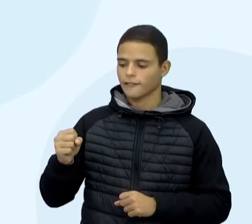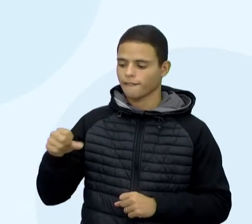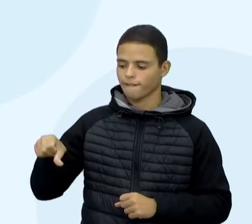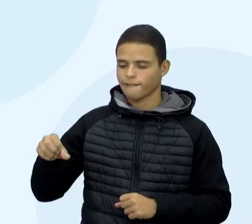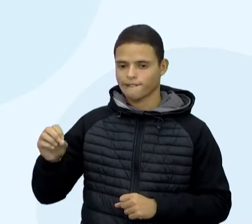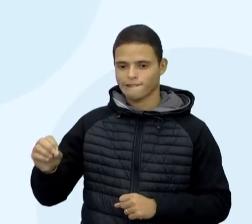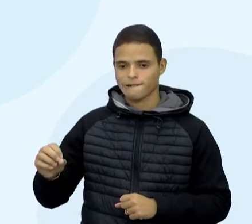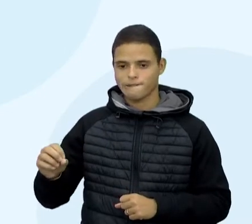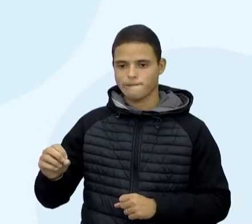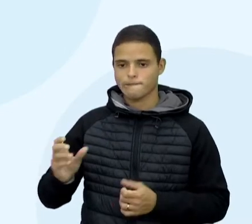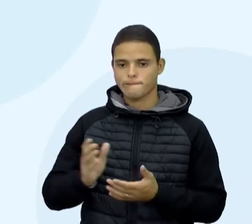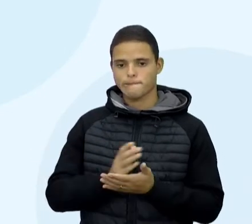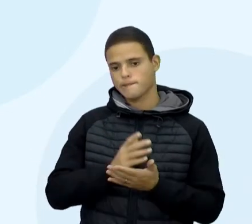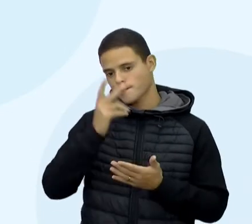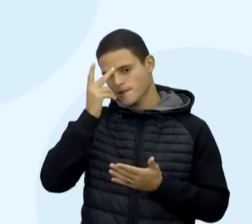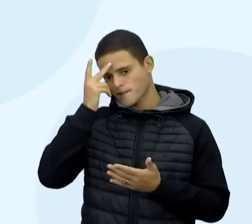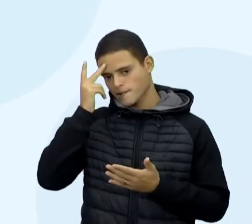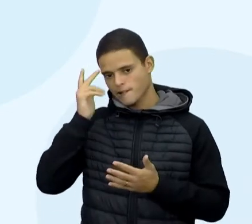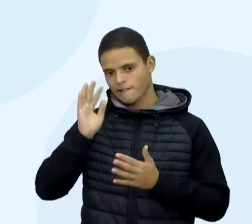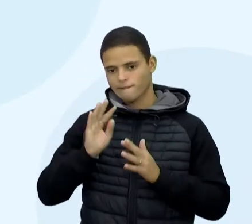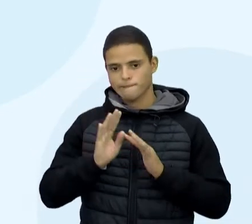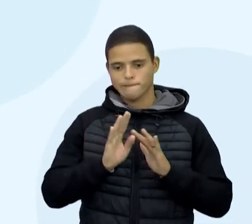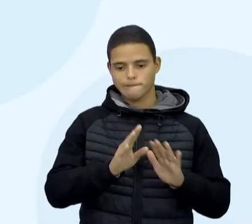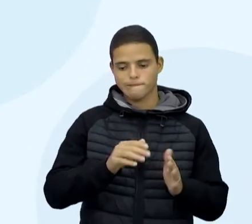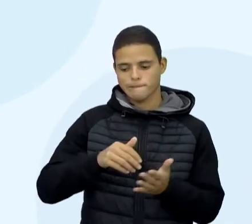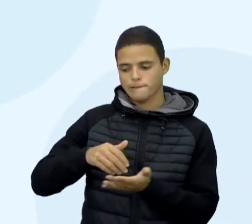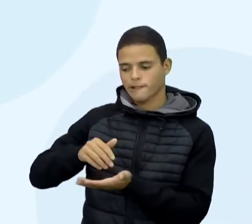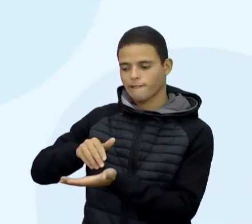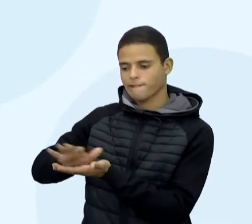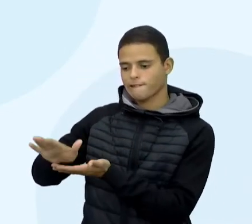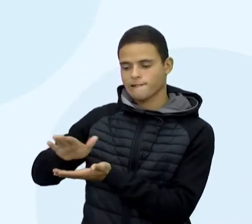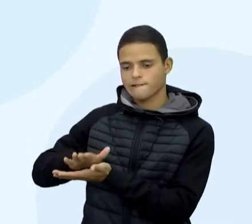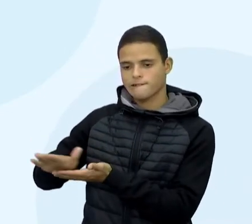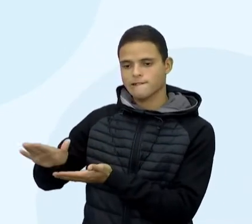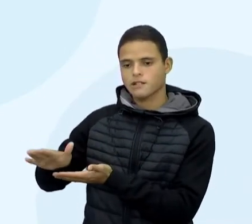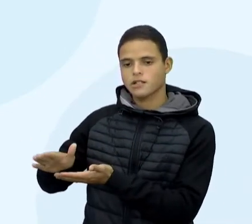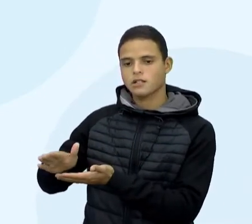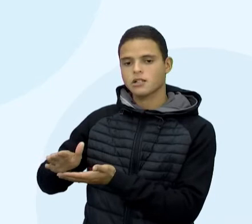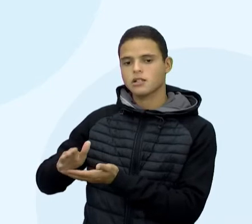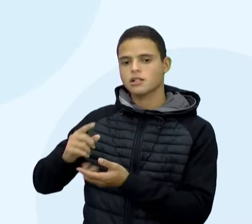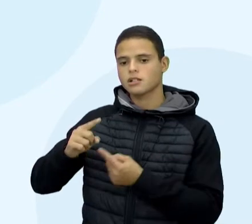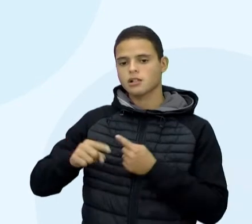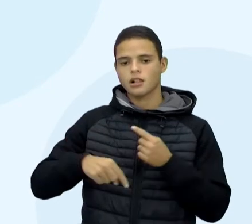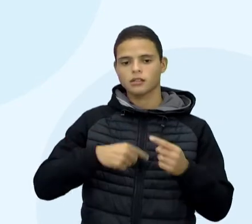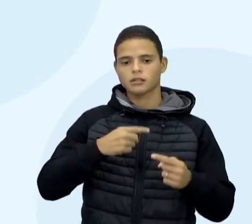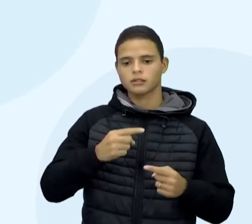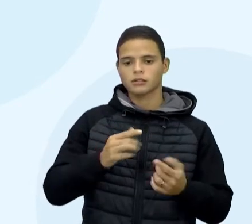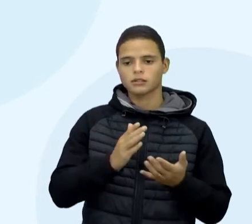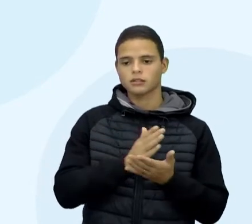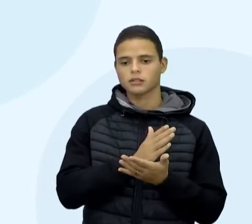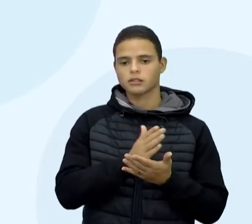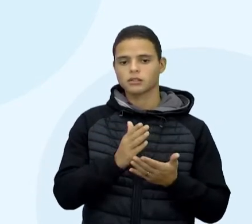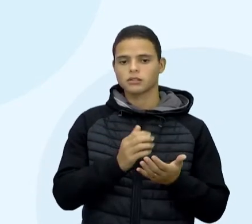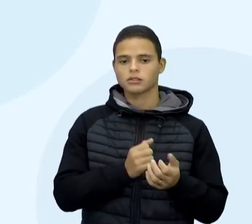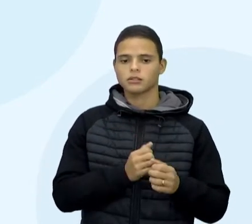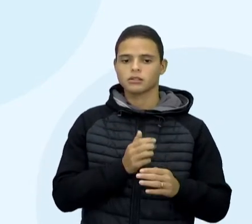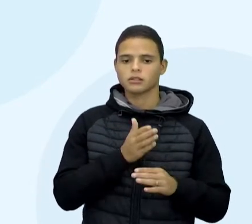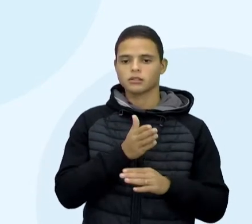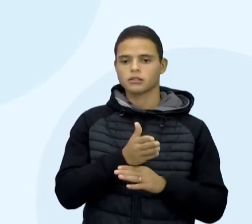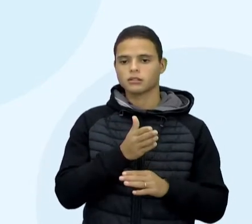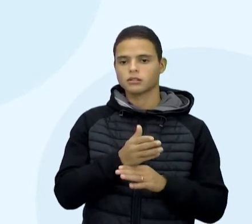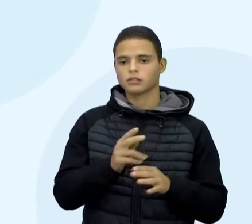1890, por moradores despejados de um cortiço e por soldados que participaram da Guerra